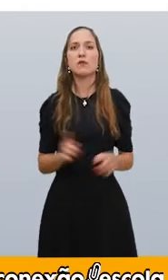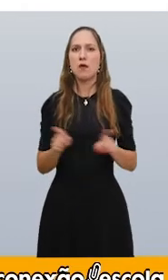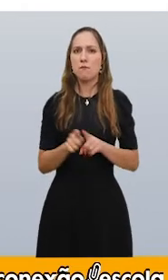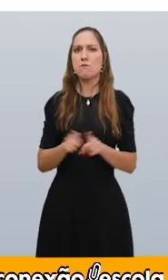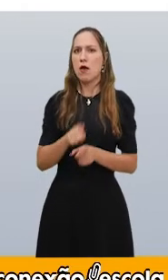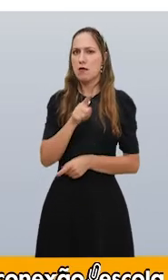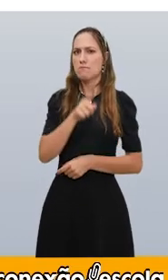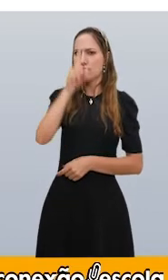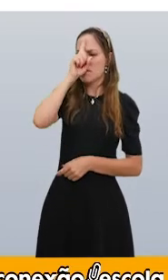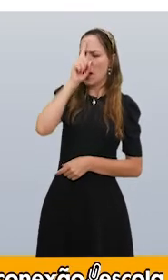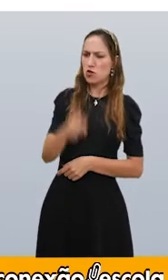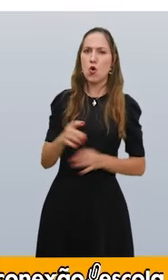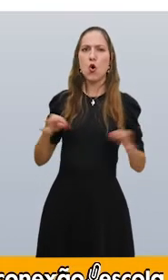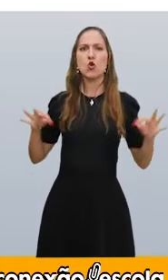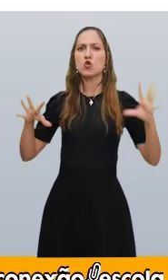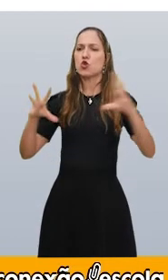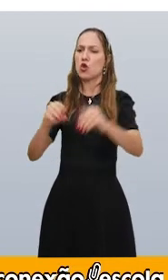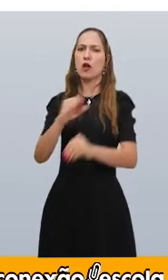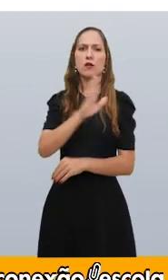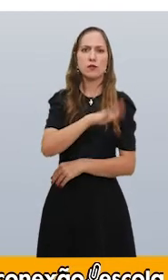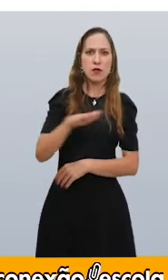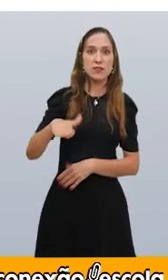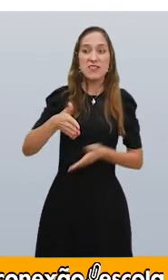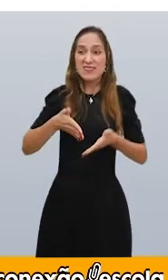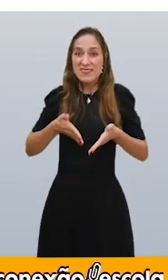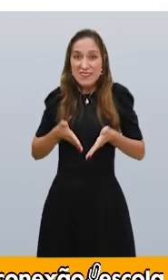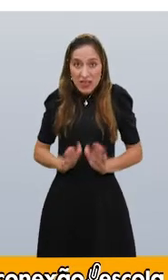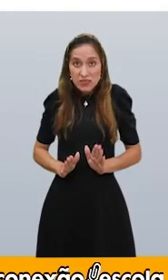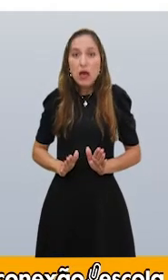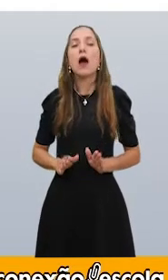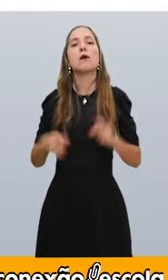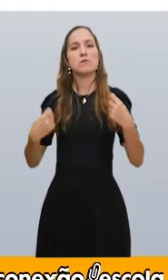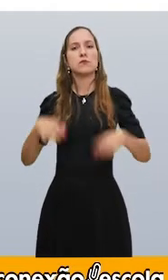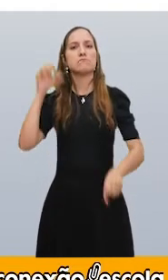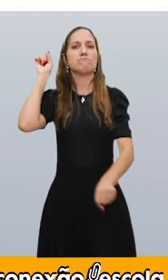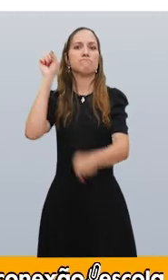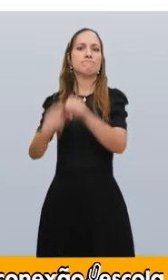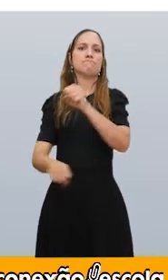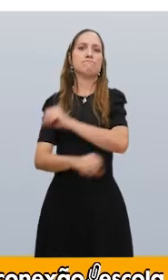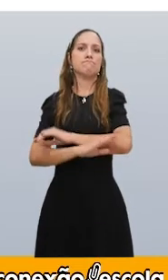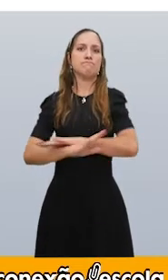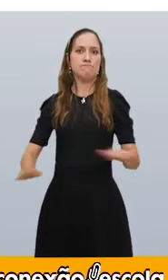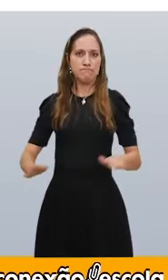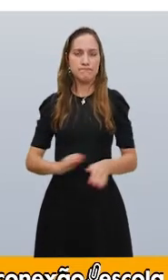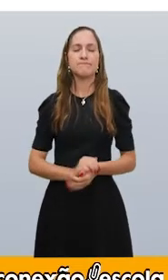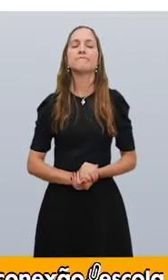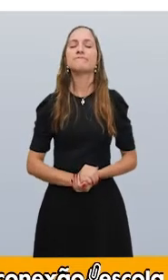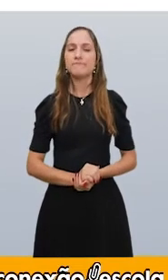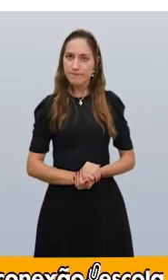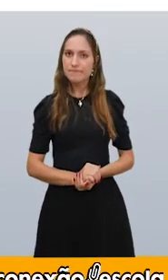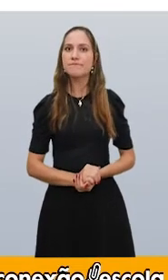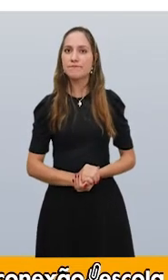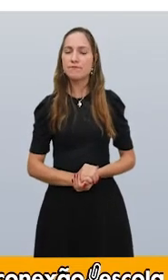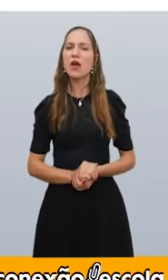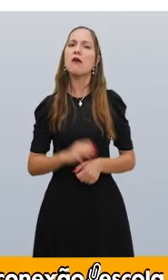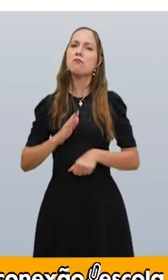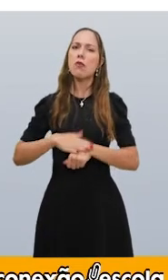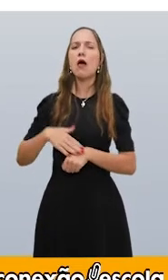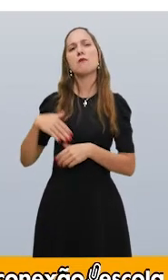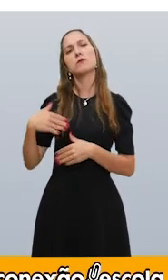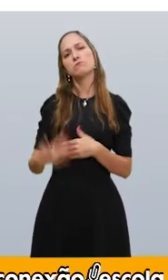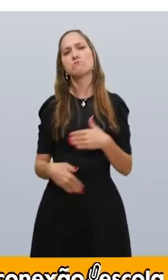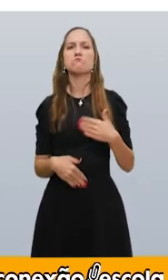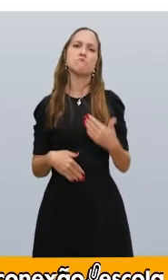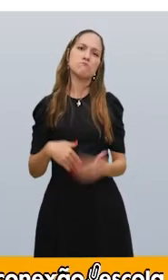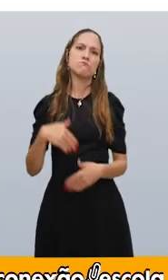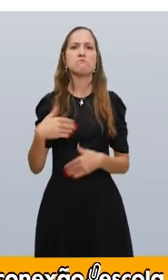Além disso, determinou que toda criança que nascesse deveria ser sacrificada.